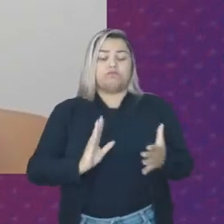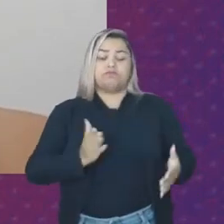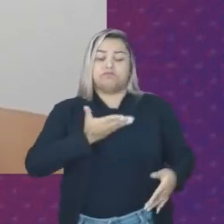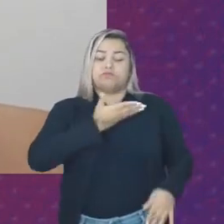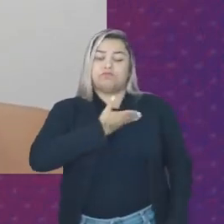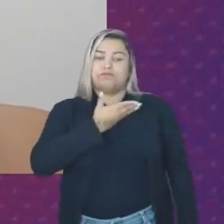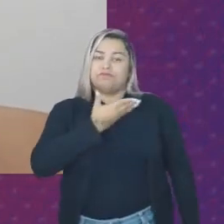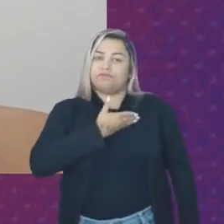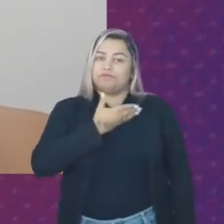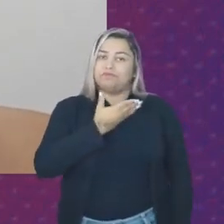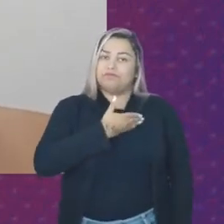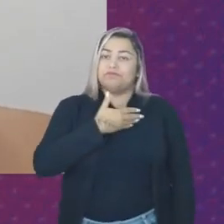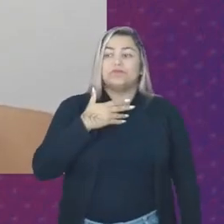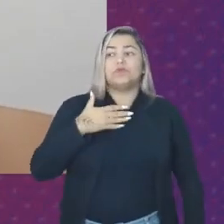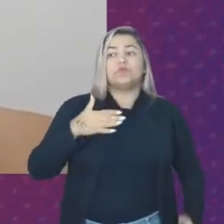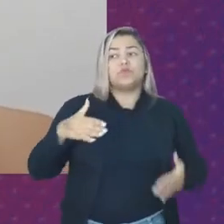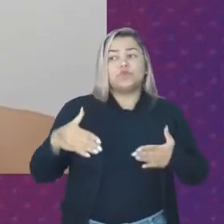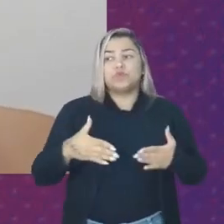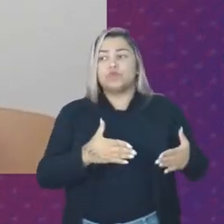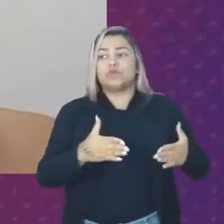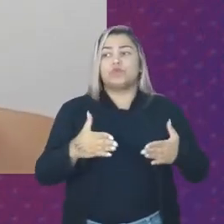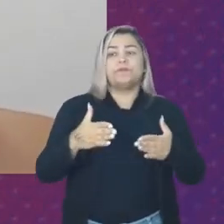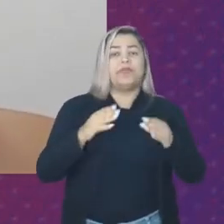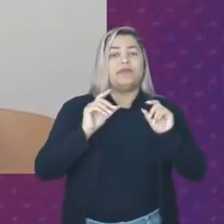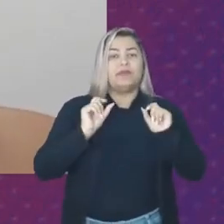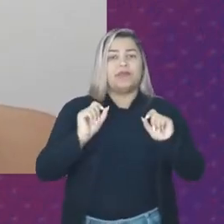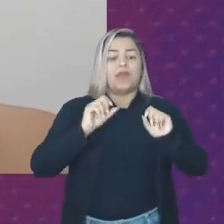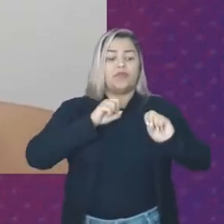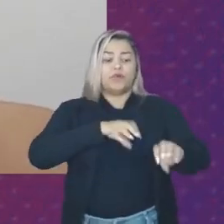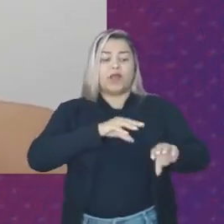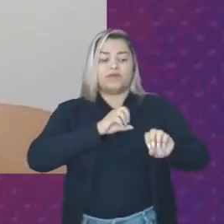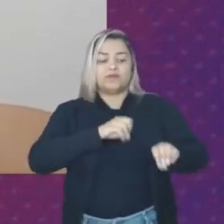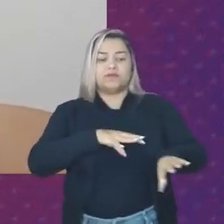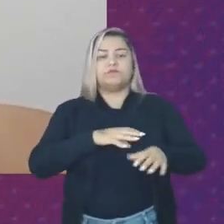ligada à educação.